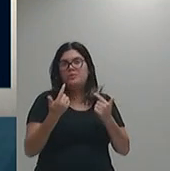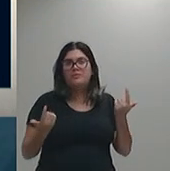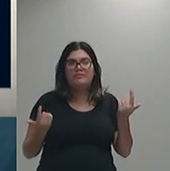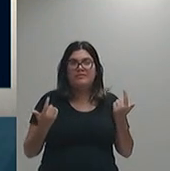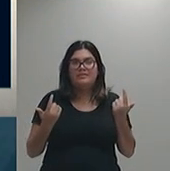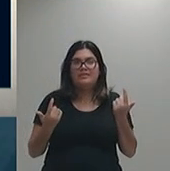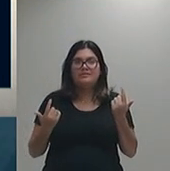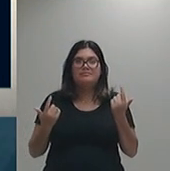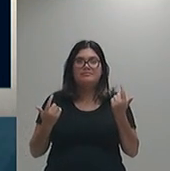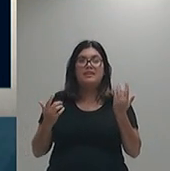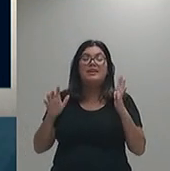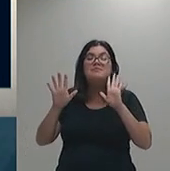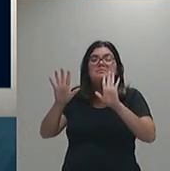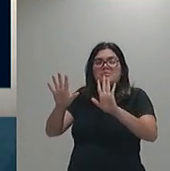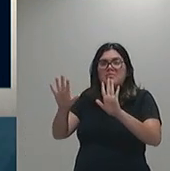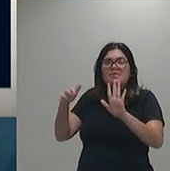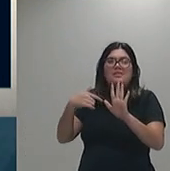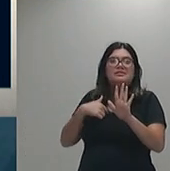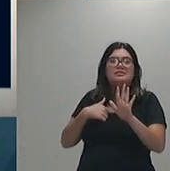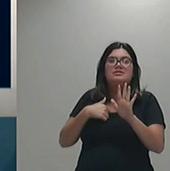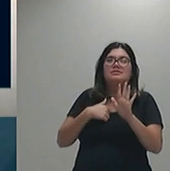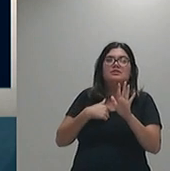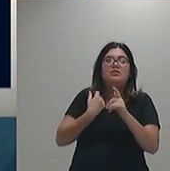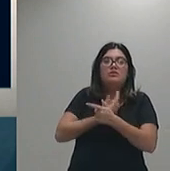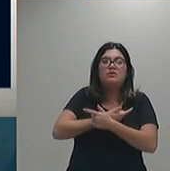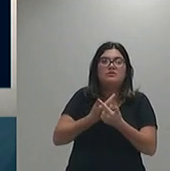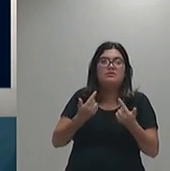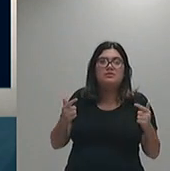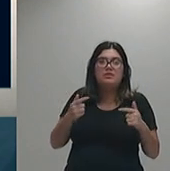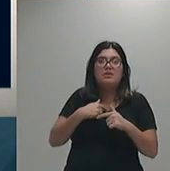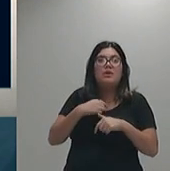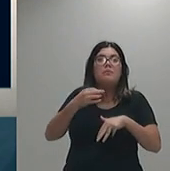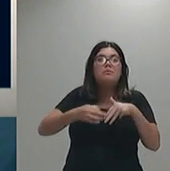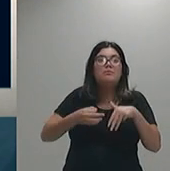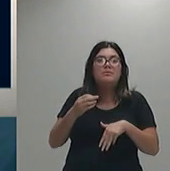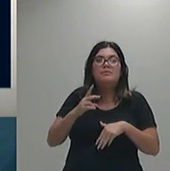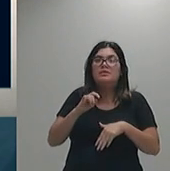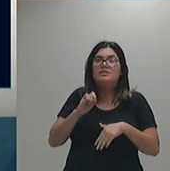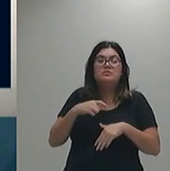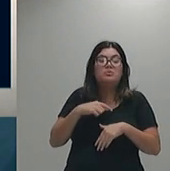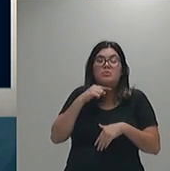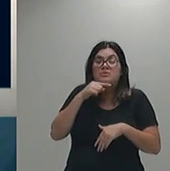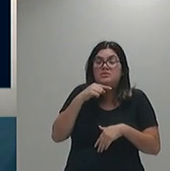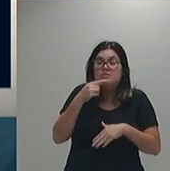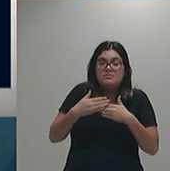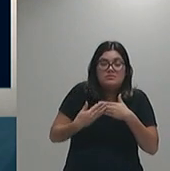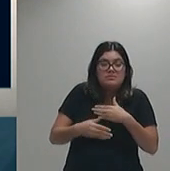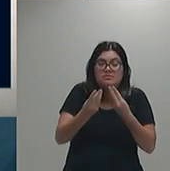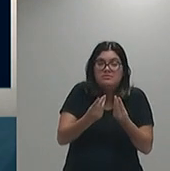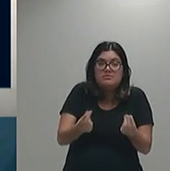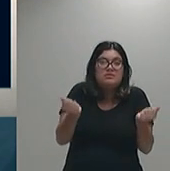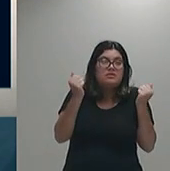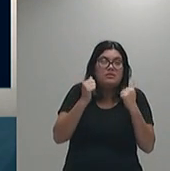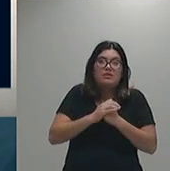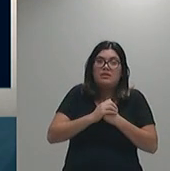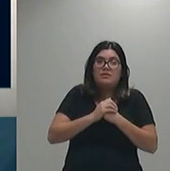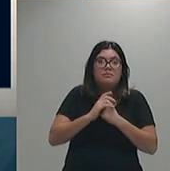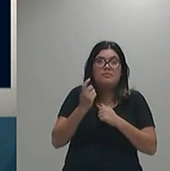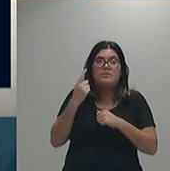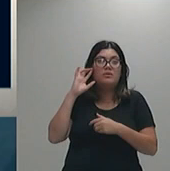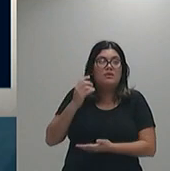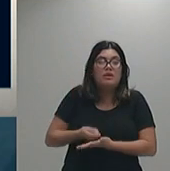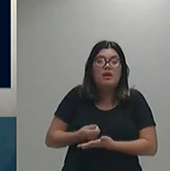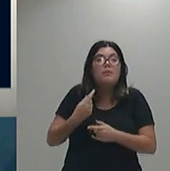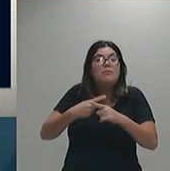é mas é mas nós não temos para o ministro eles não teria como deixar passar isso como como não considerar isso